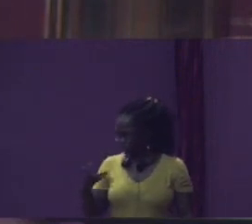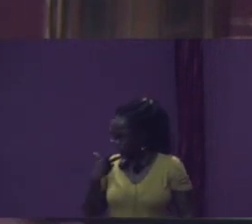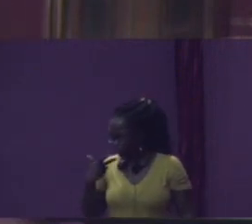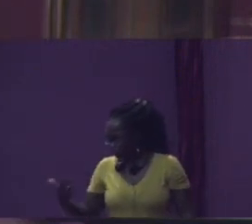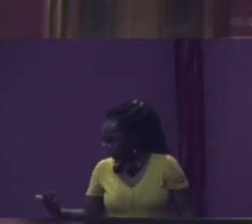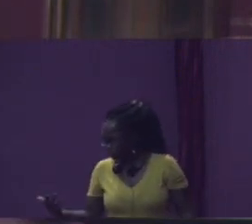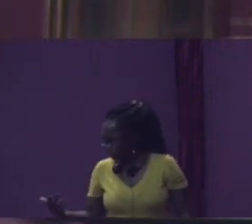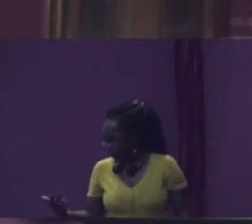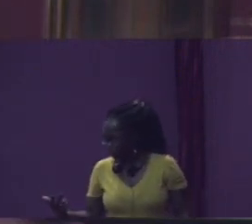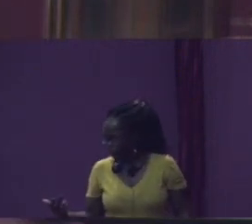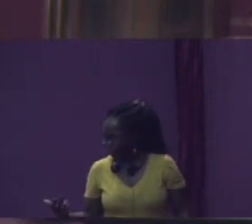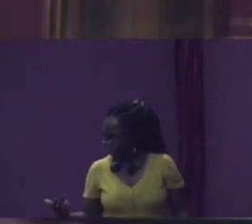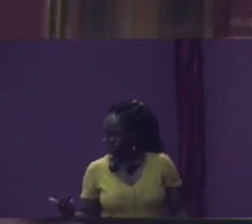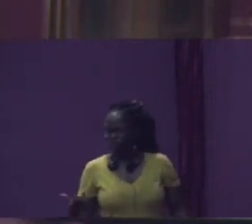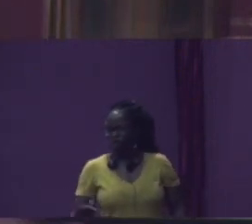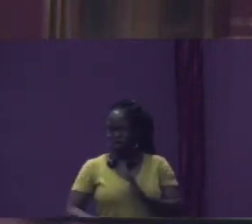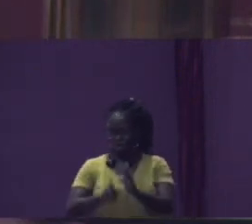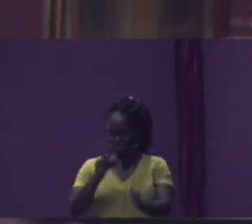fazer?